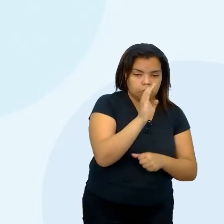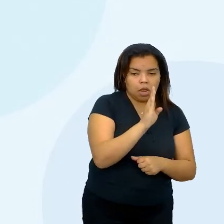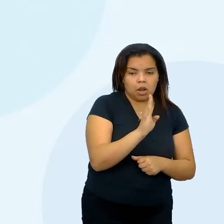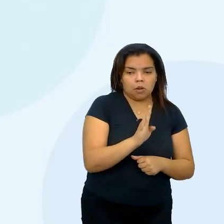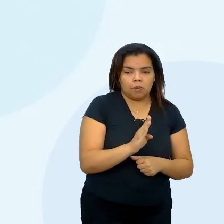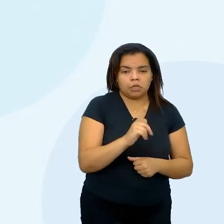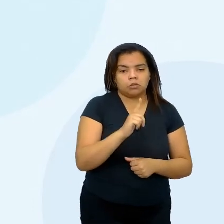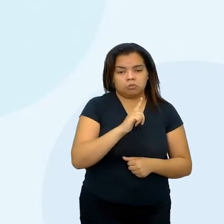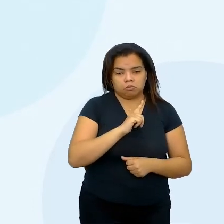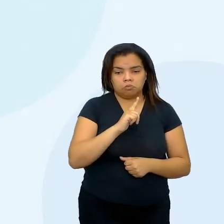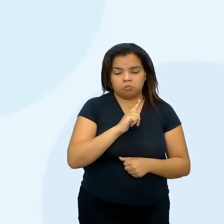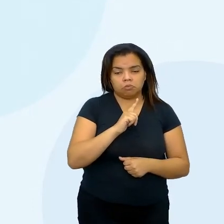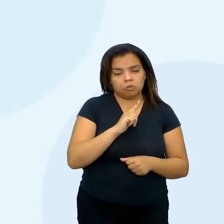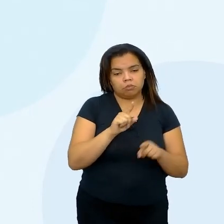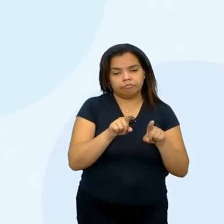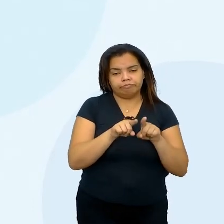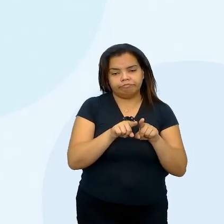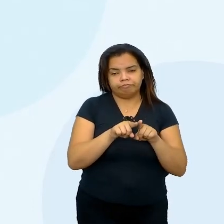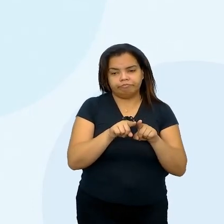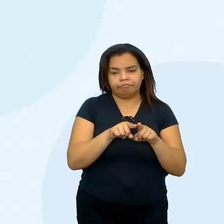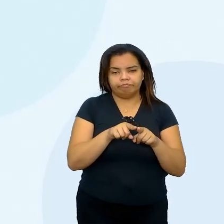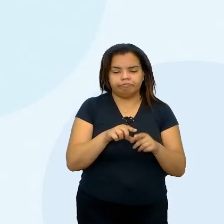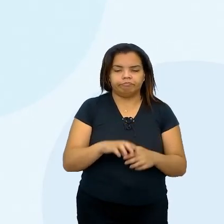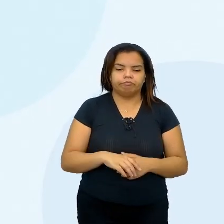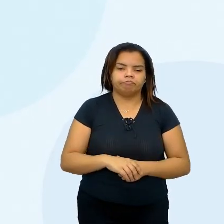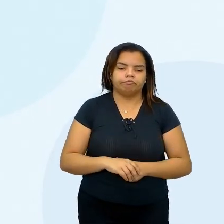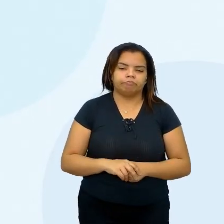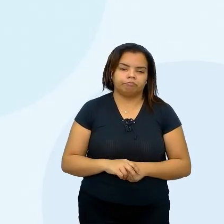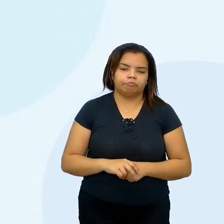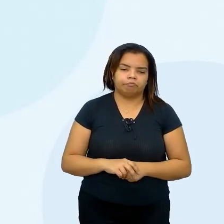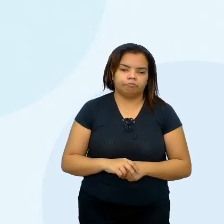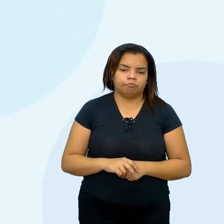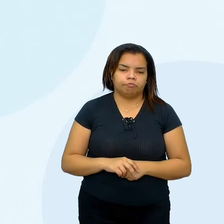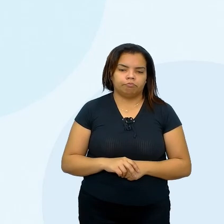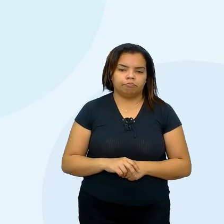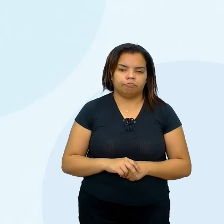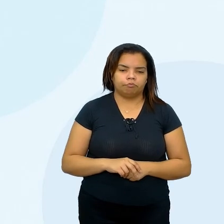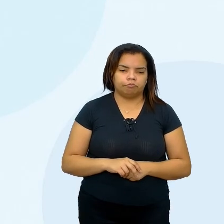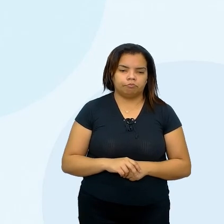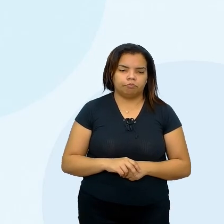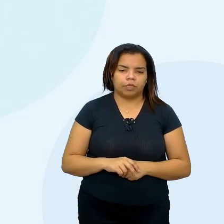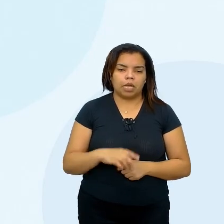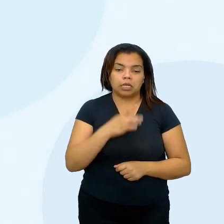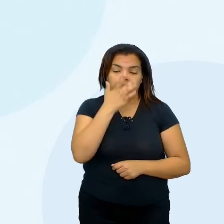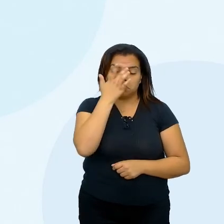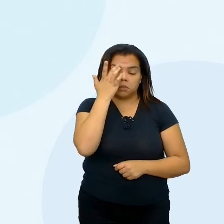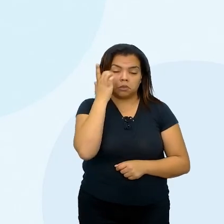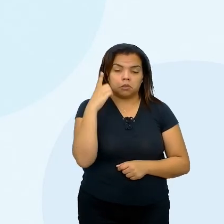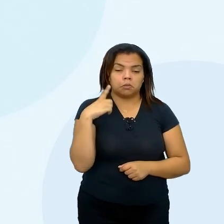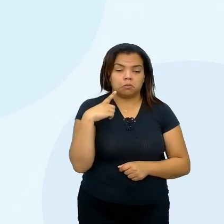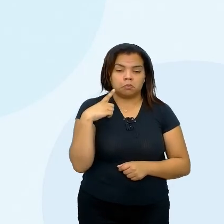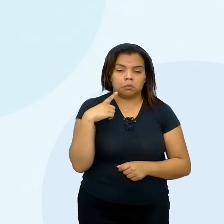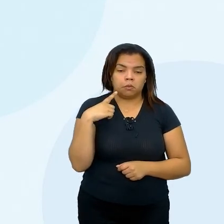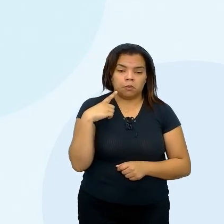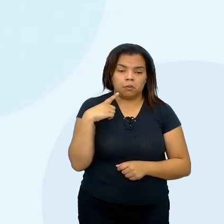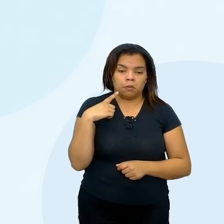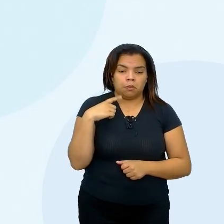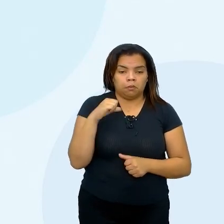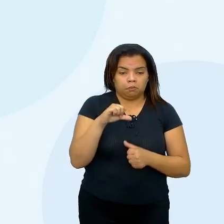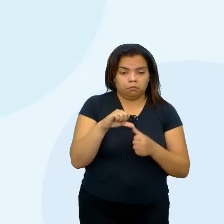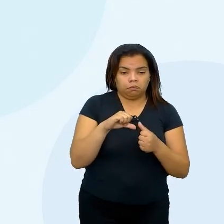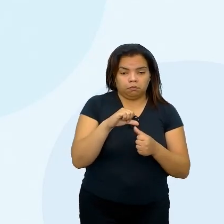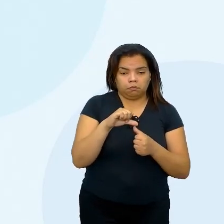Brasil apresente esse tipo de mutação. Esses indivíduos, que apresentam esse tipo de mutação, eles